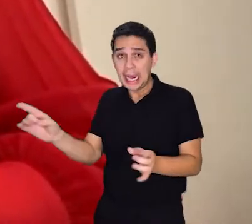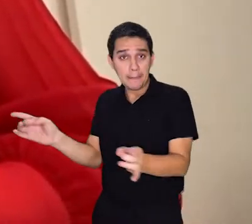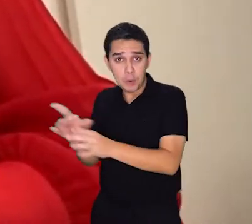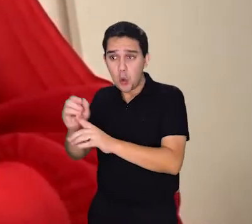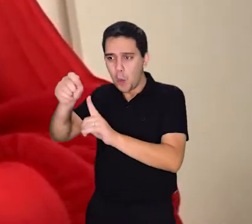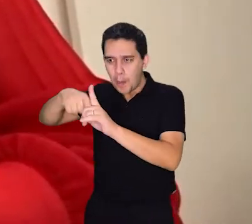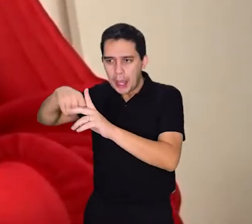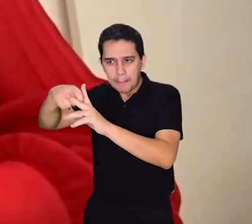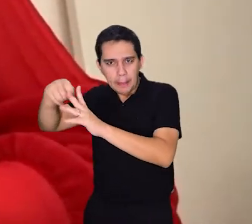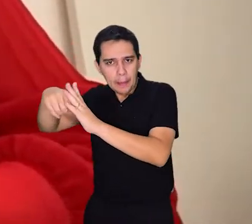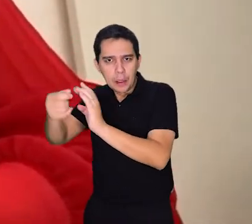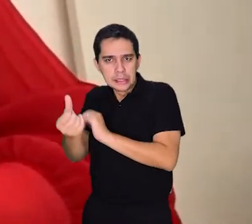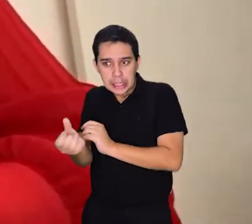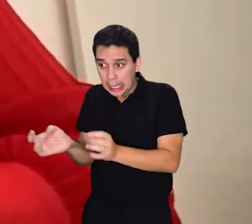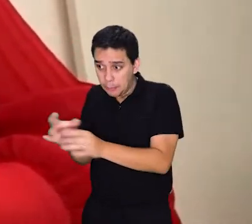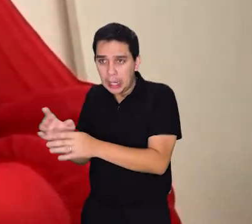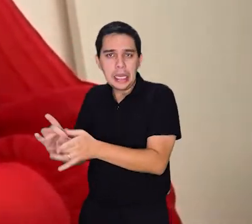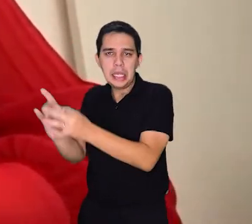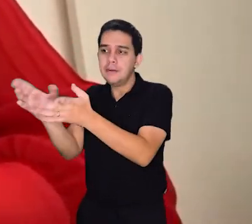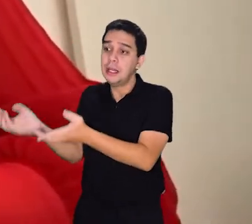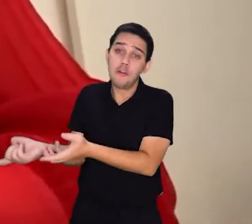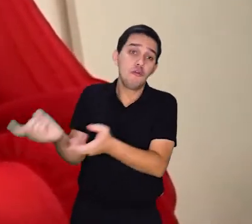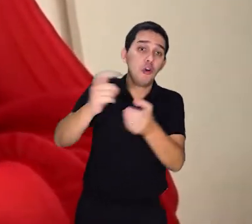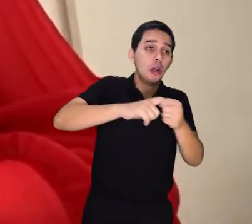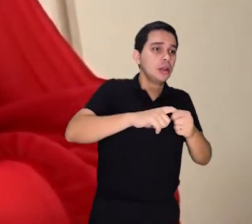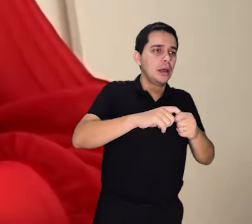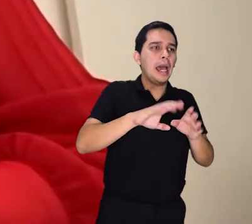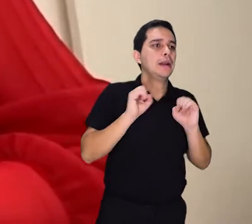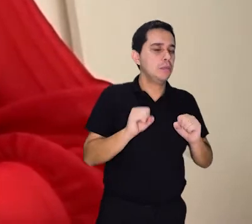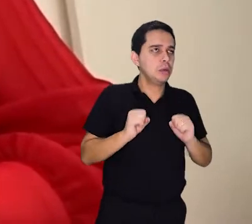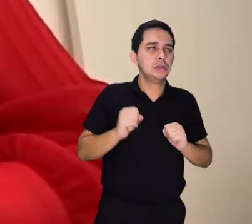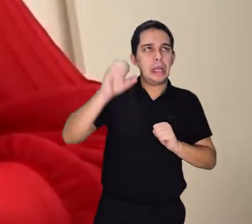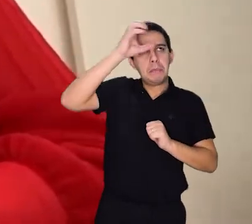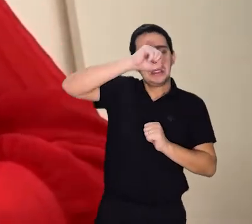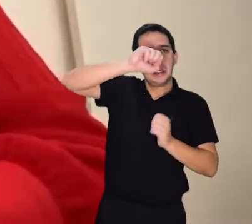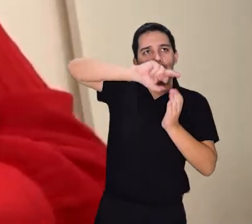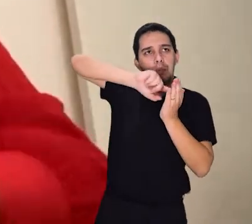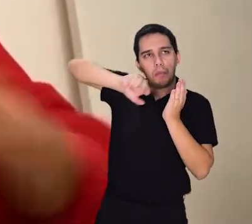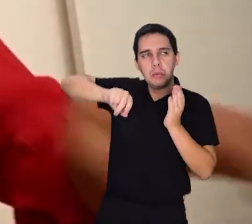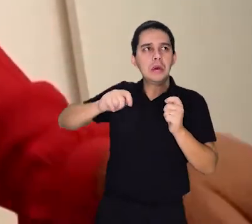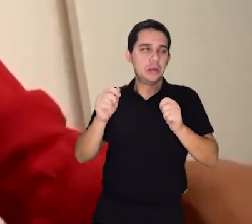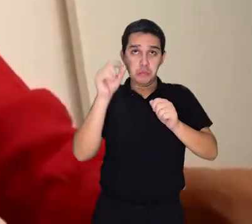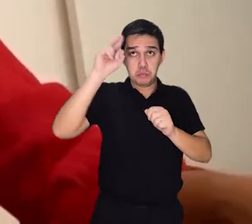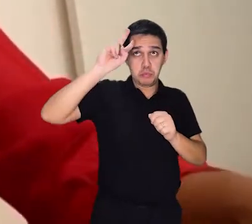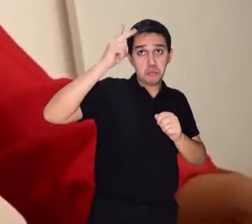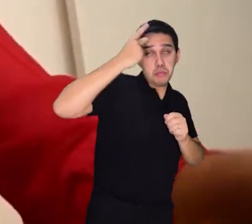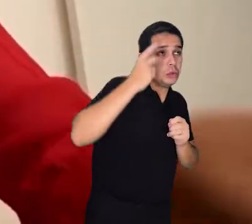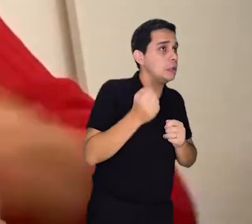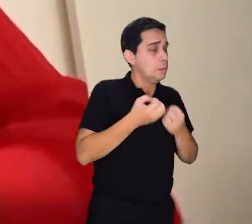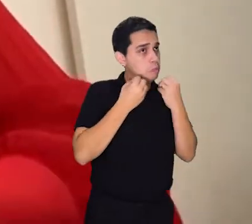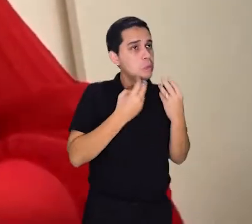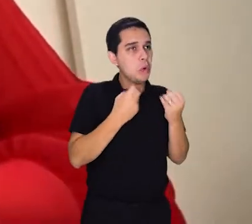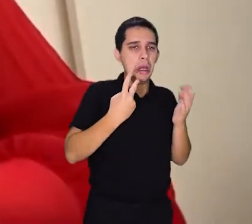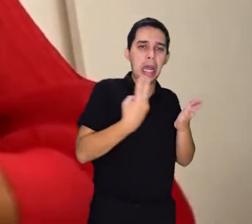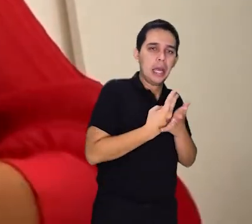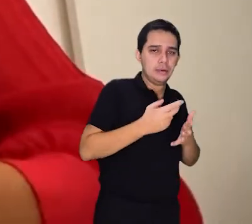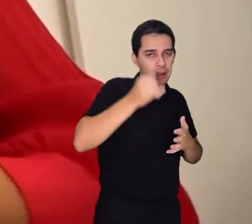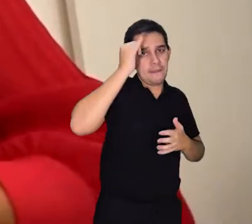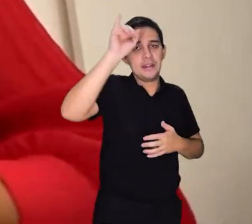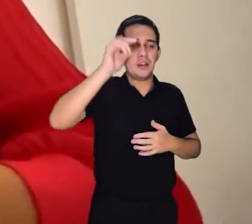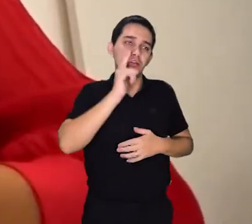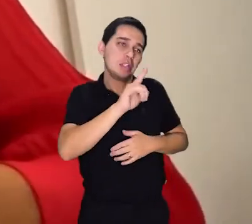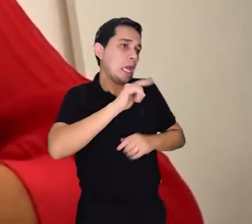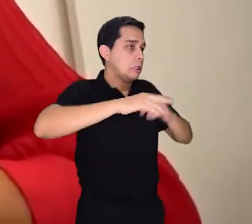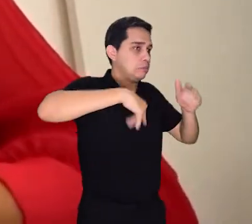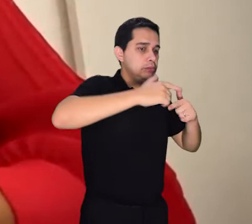sair com condições diferentes das que ele entrou, né, na unidade. E é para isso que a gente